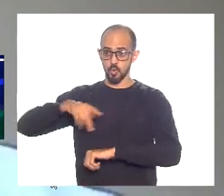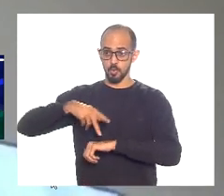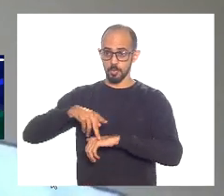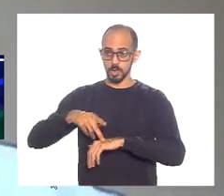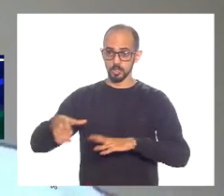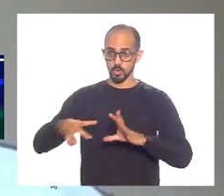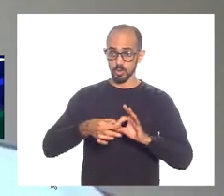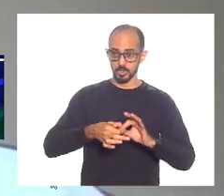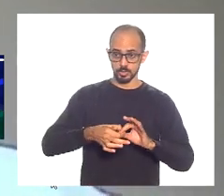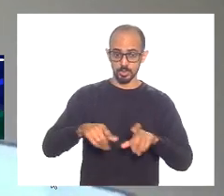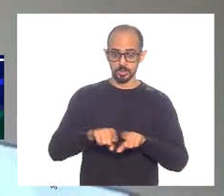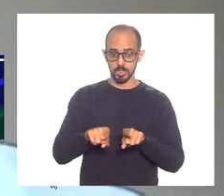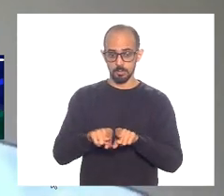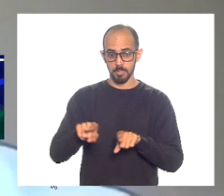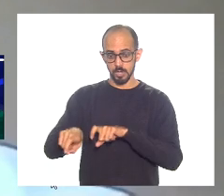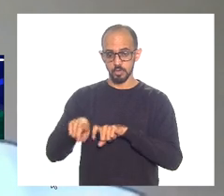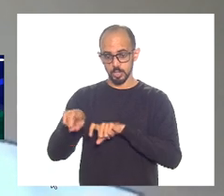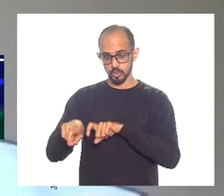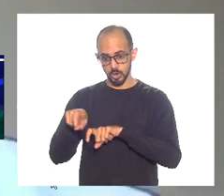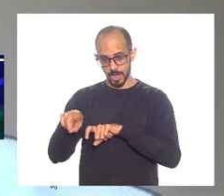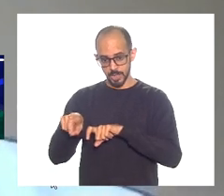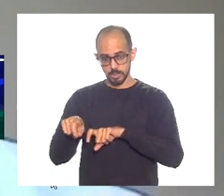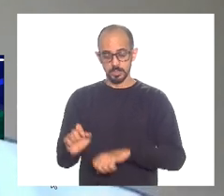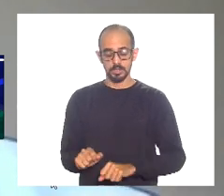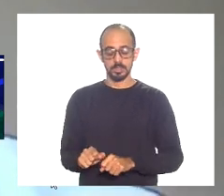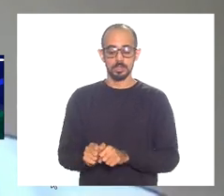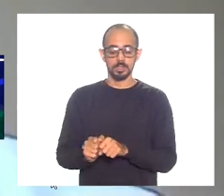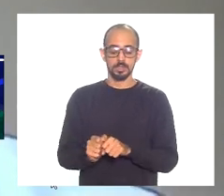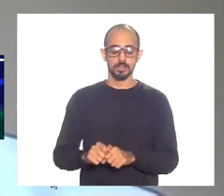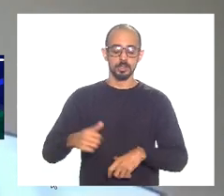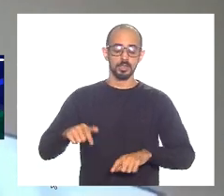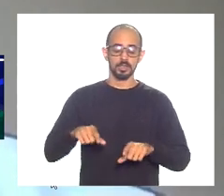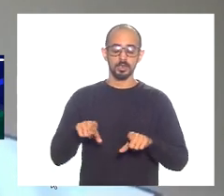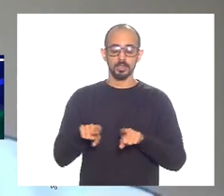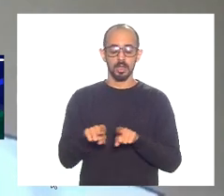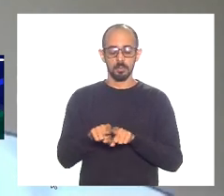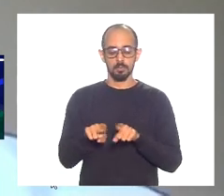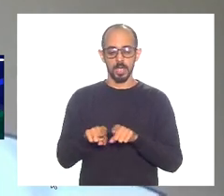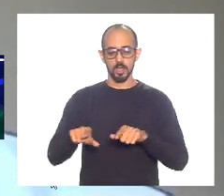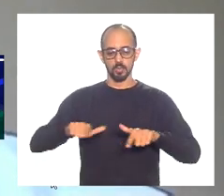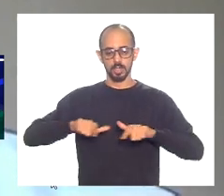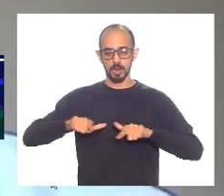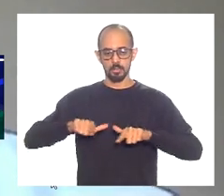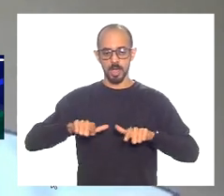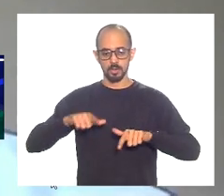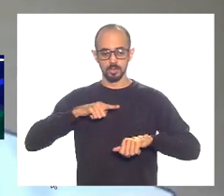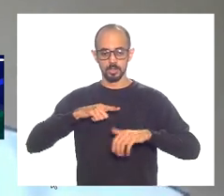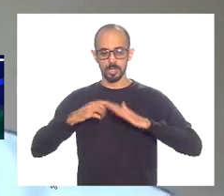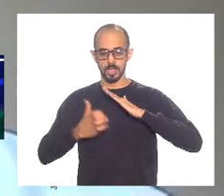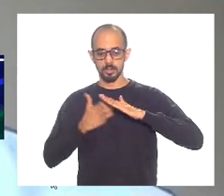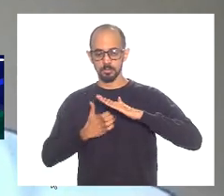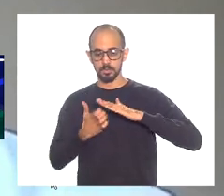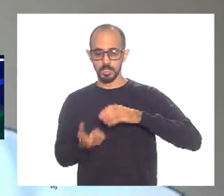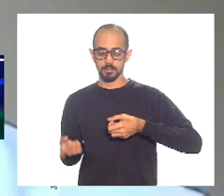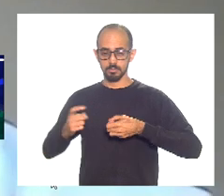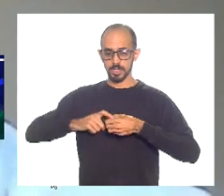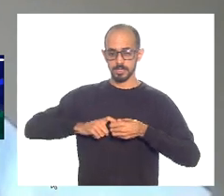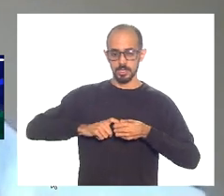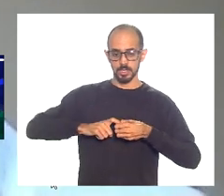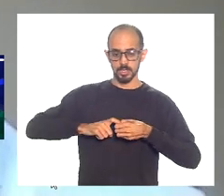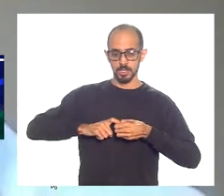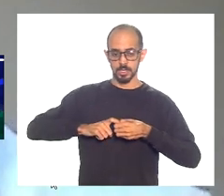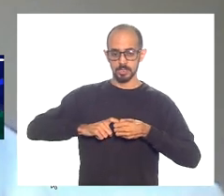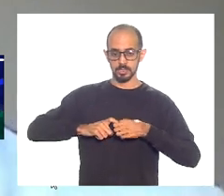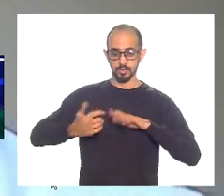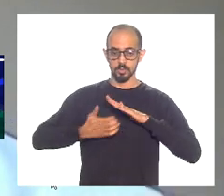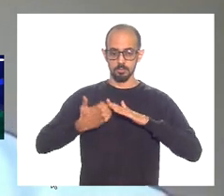aeroportos regionais e também não deixar de considerar aquelas operações em que as empresas fazem parcerias com empresas